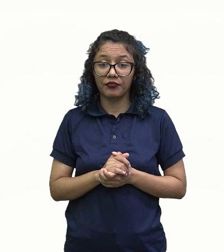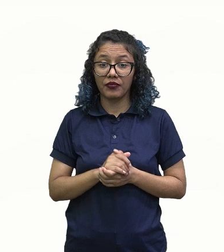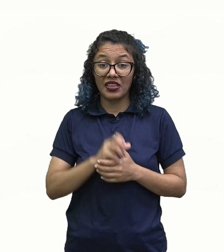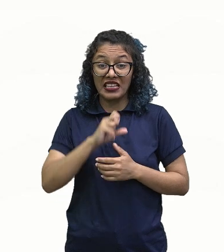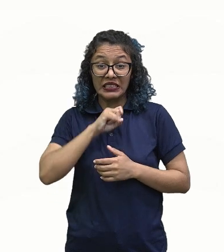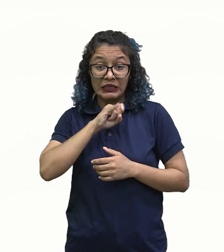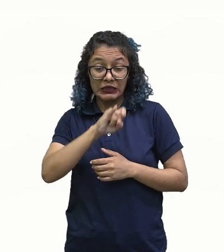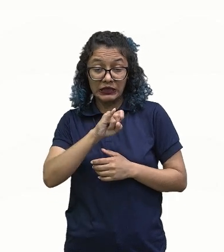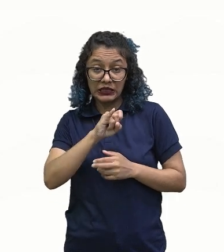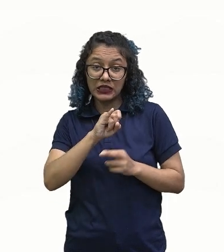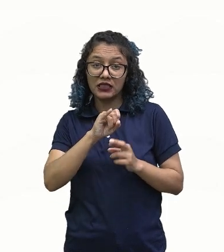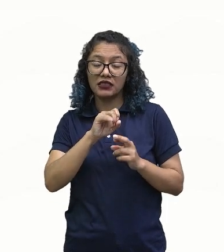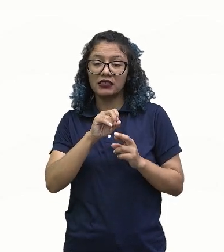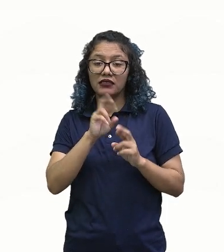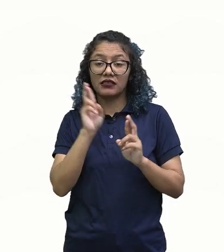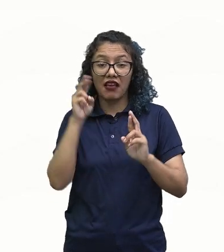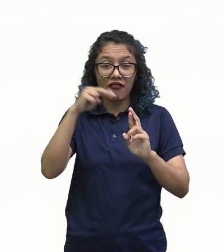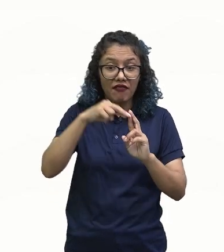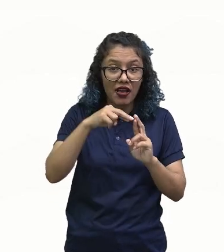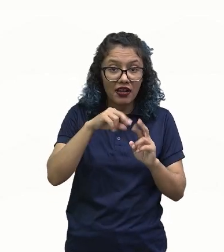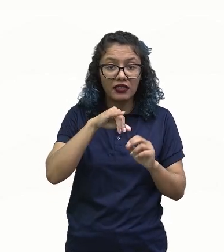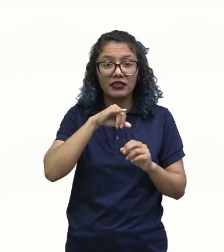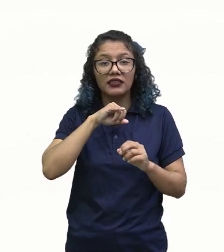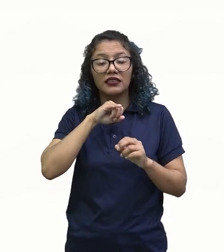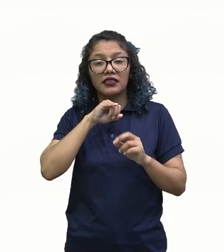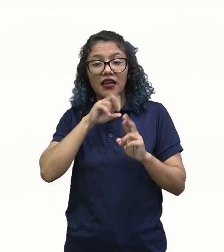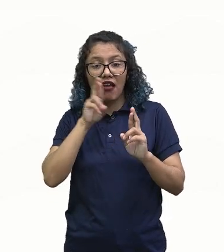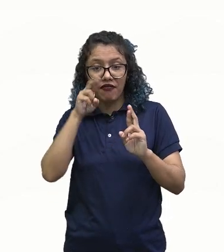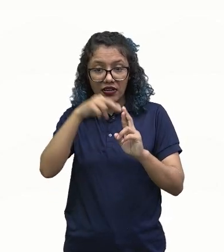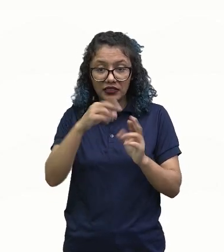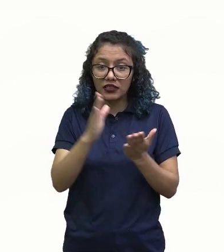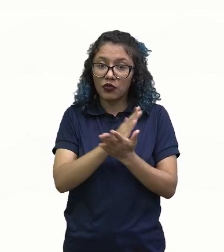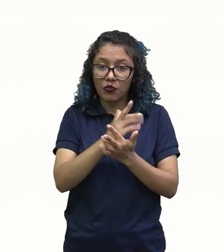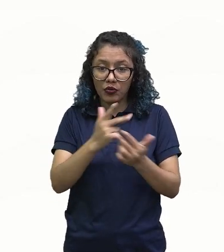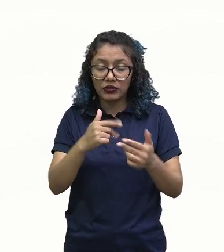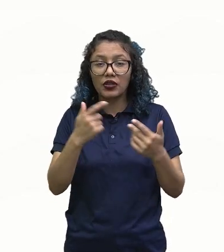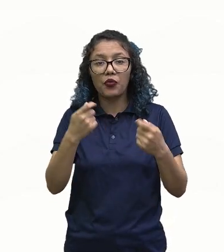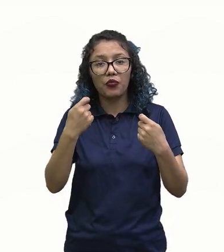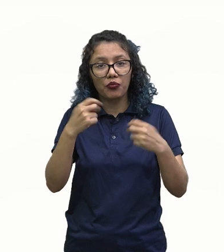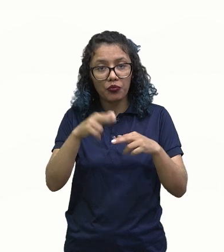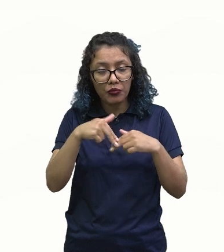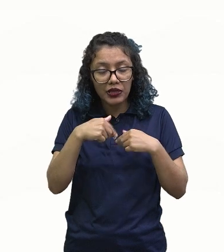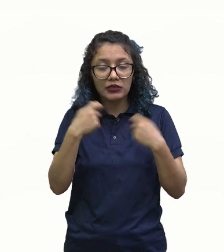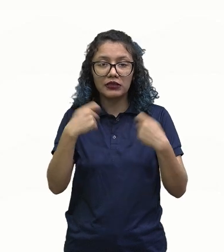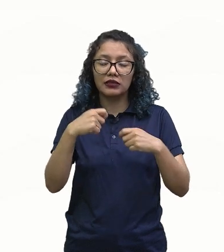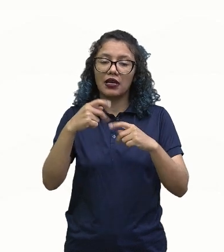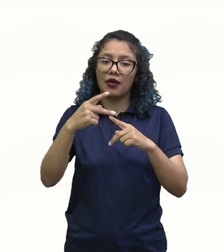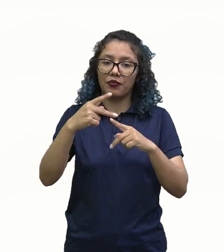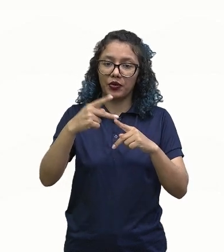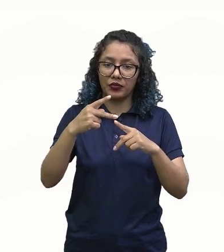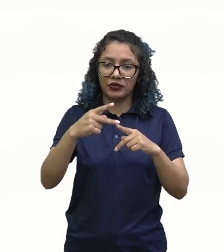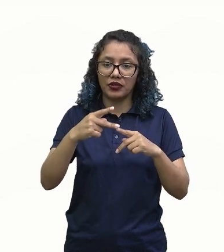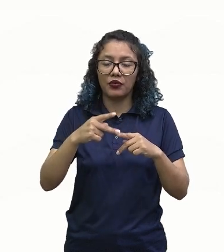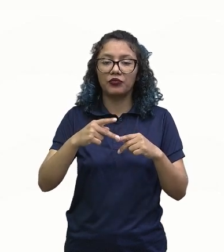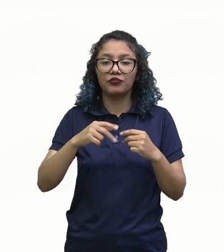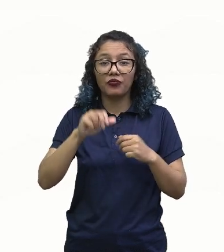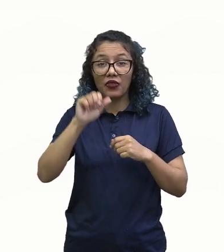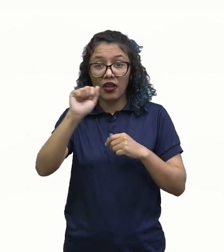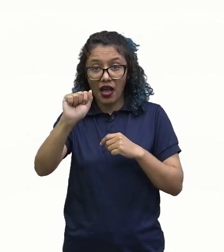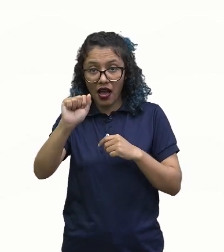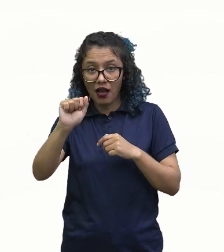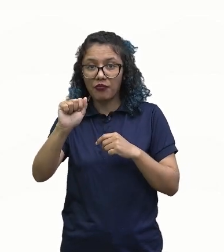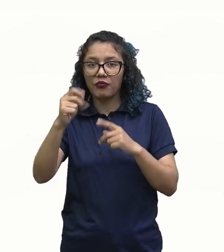alguma coisa. Então, ele vai pedir uma preposição aqui. E vai se unir com esse a aqui da palavra